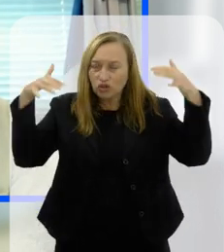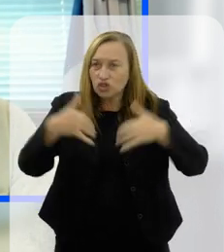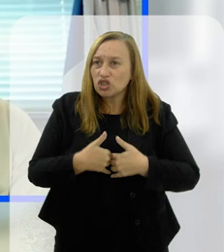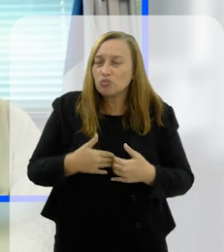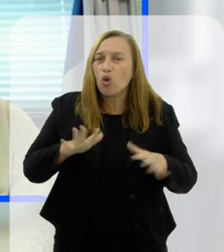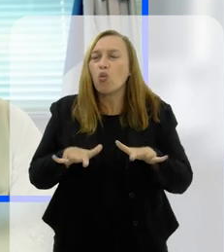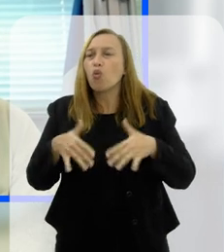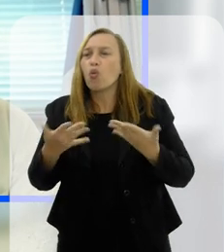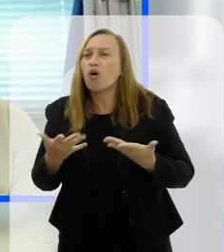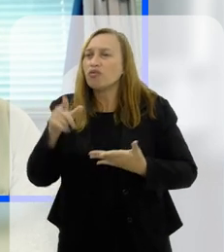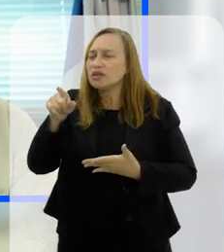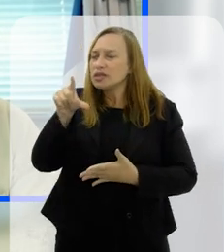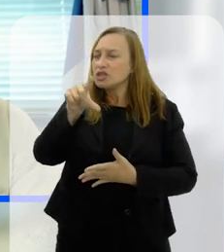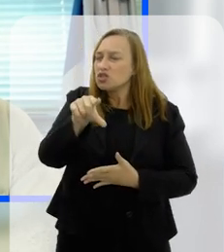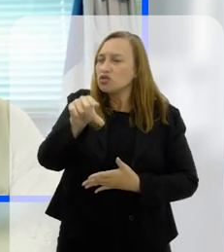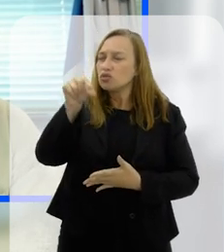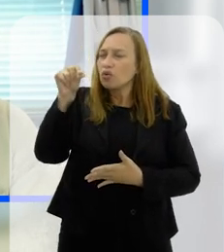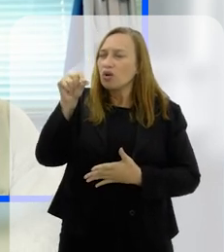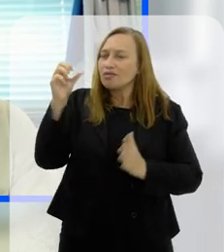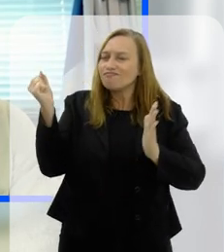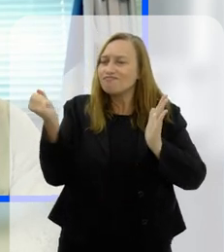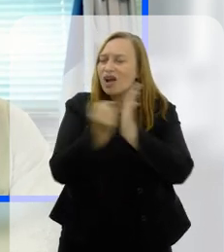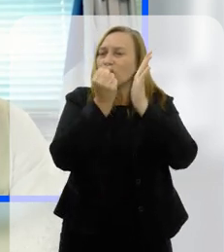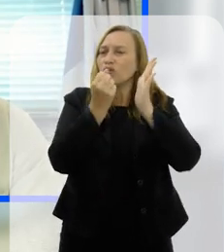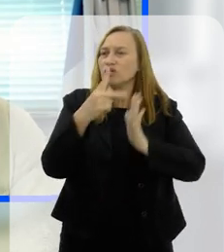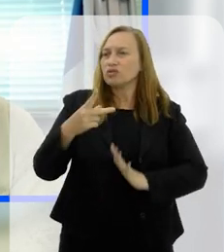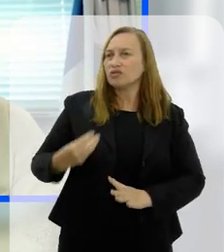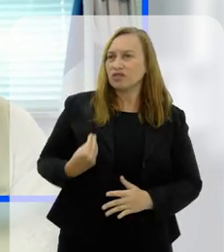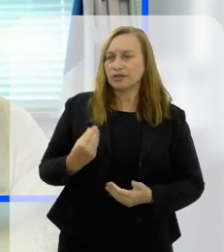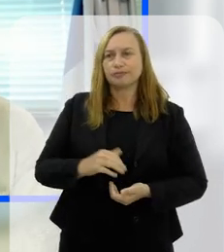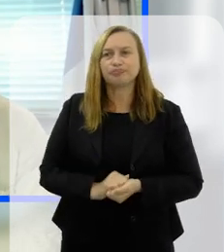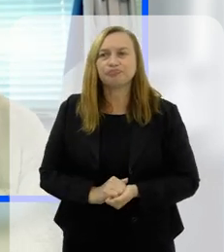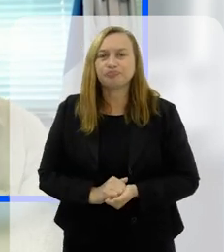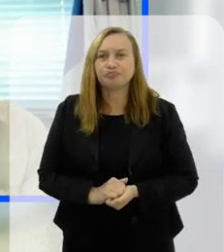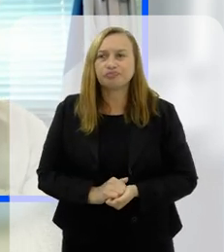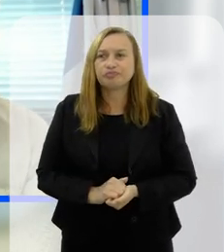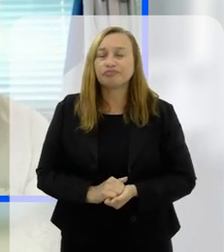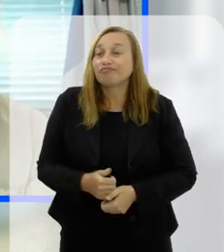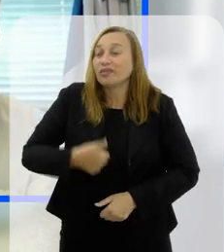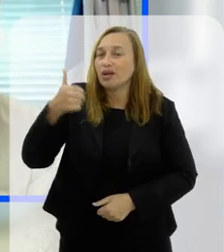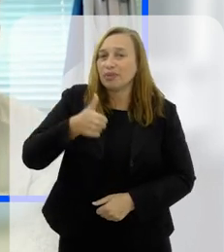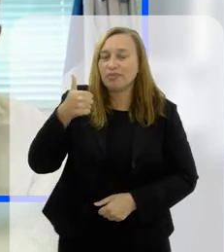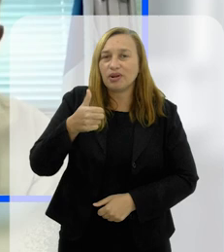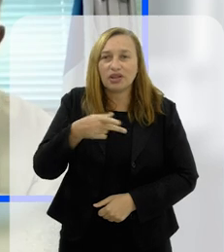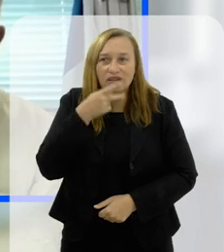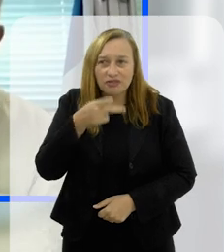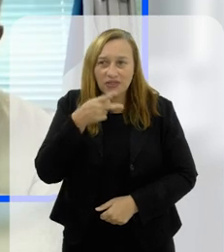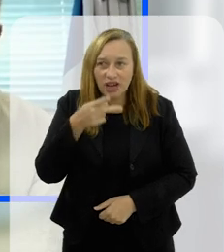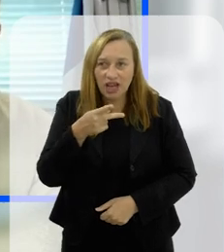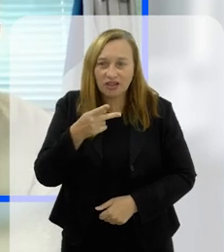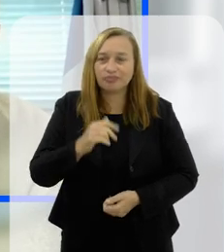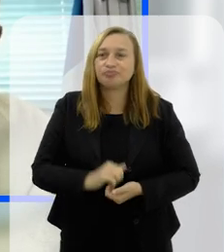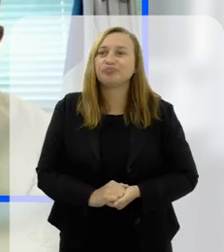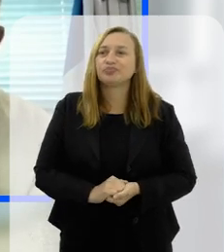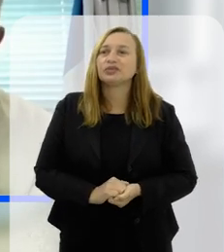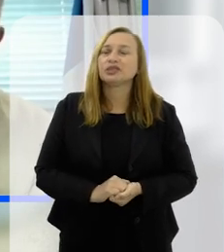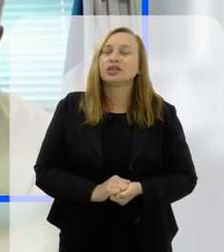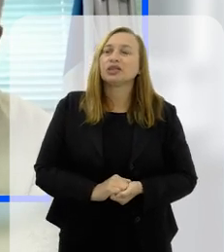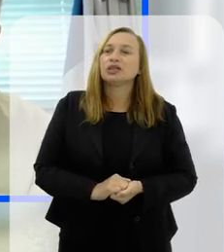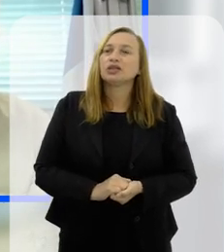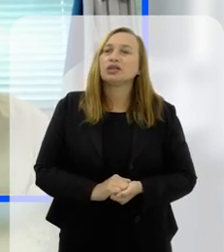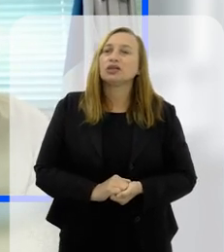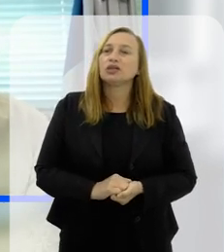autismo Qual que você destacaria aqui pra gente eu Primeiro só queria falar uma coisa que através